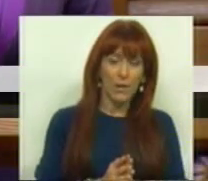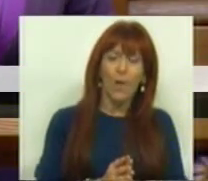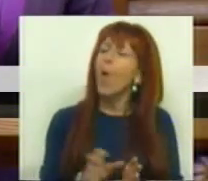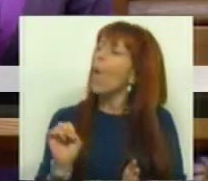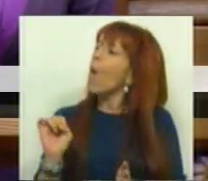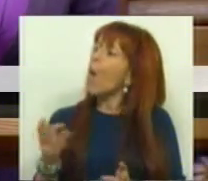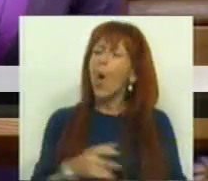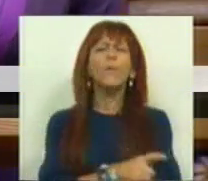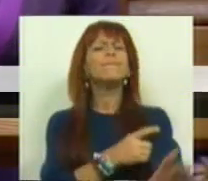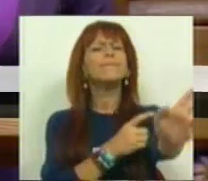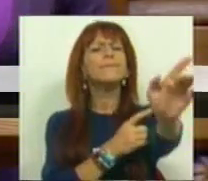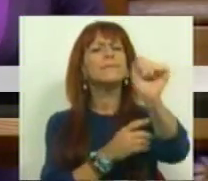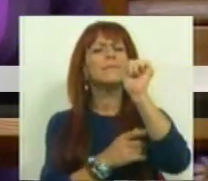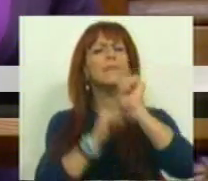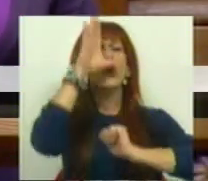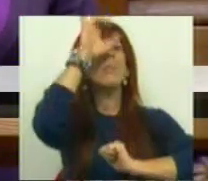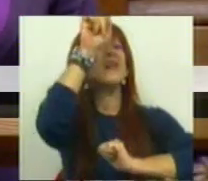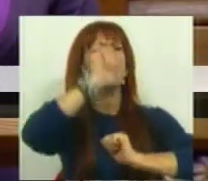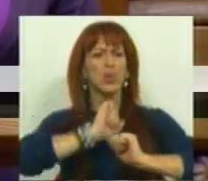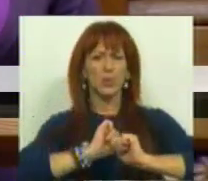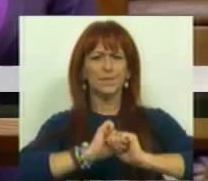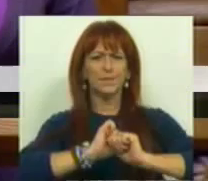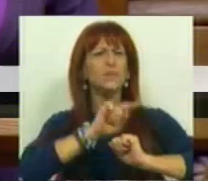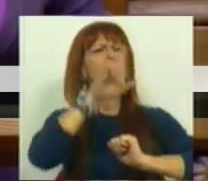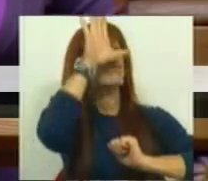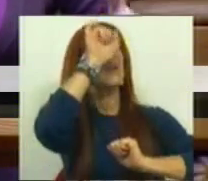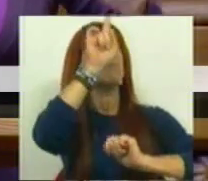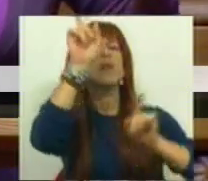Ou ainda esse ministro